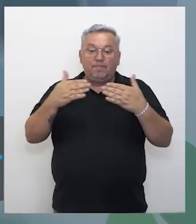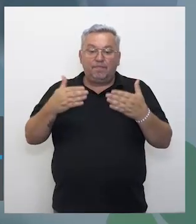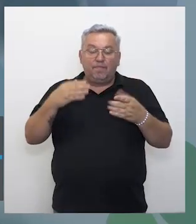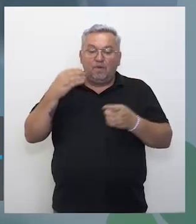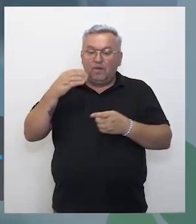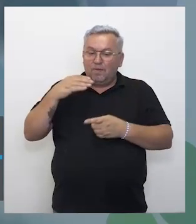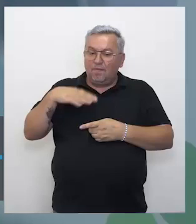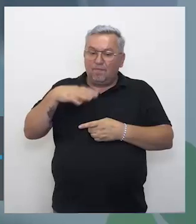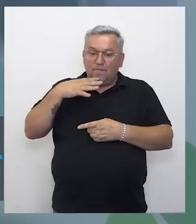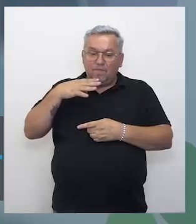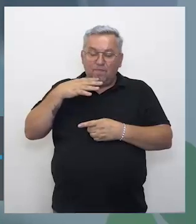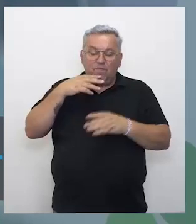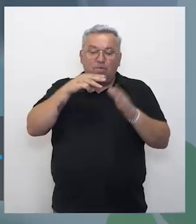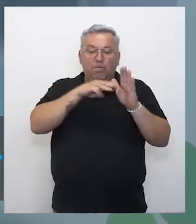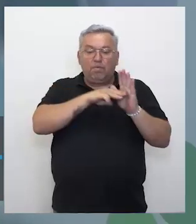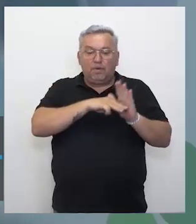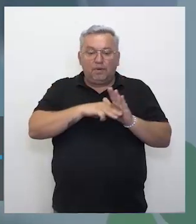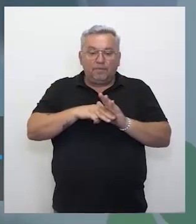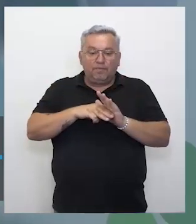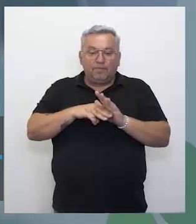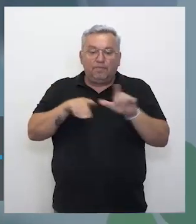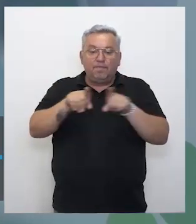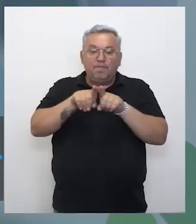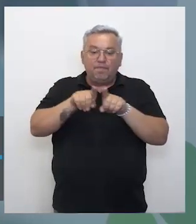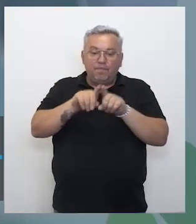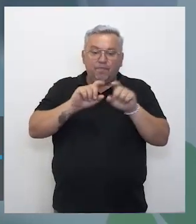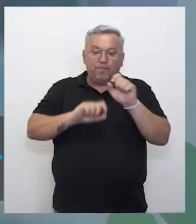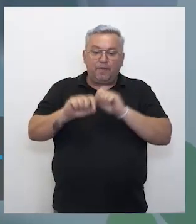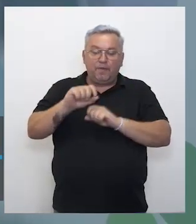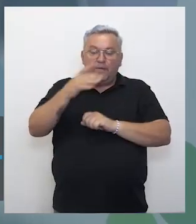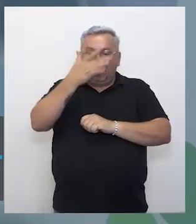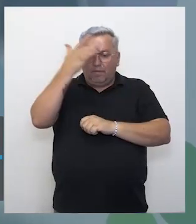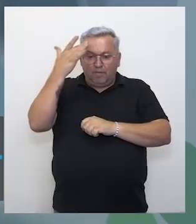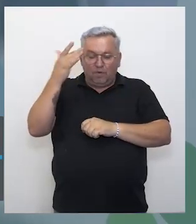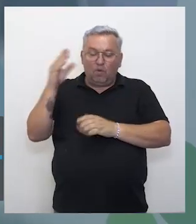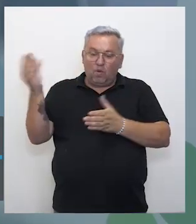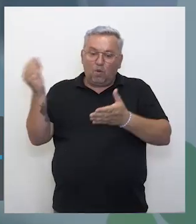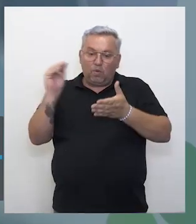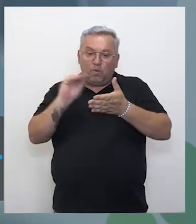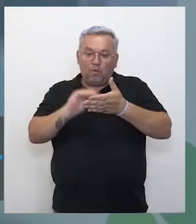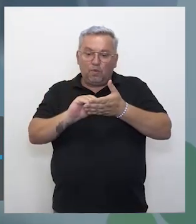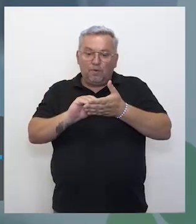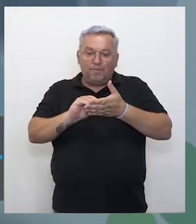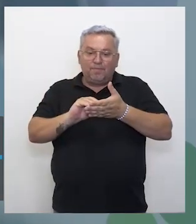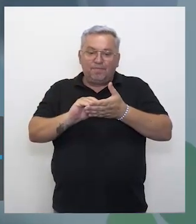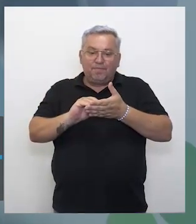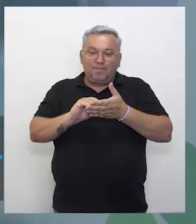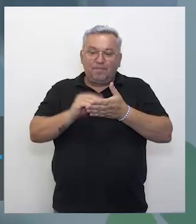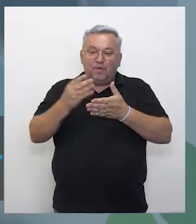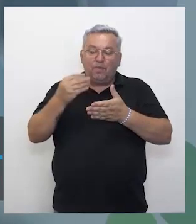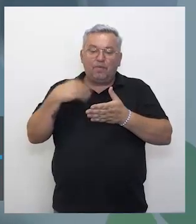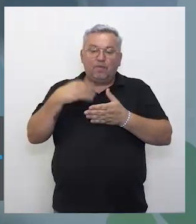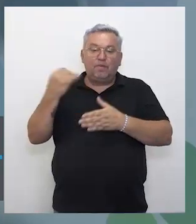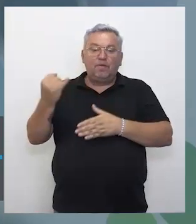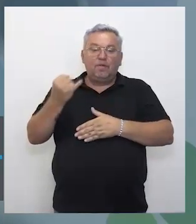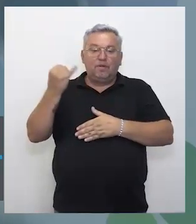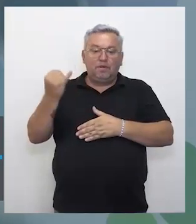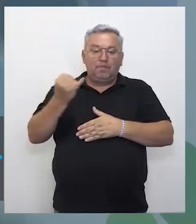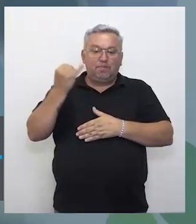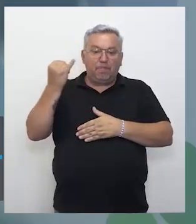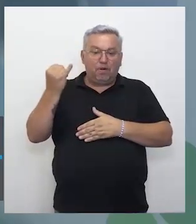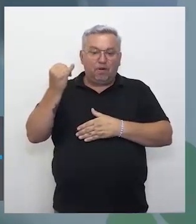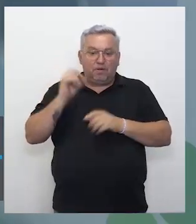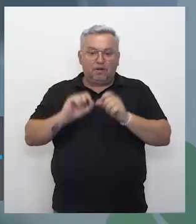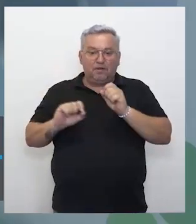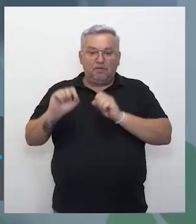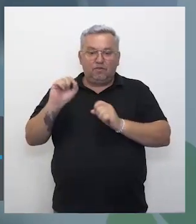ciência é conhecimento metodológico, sistematizado, o professor José colocou. Né? Então, é muito importante, né, a